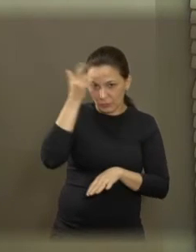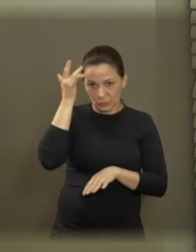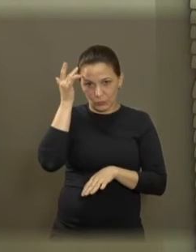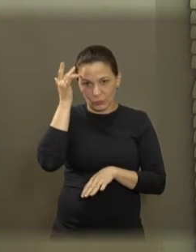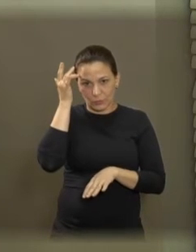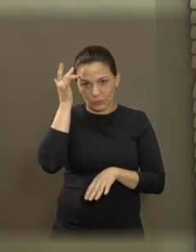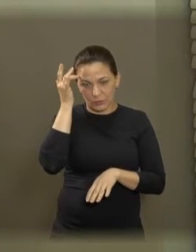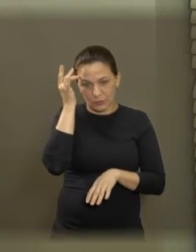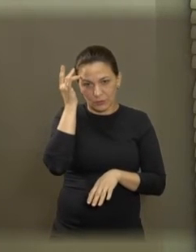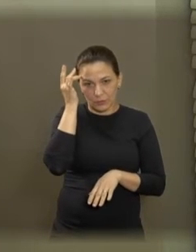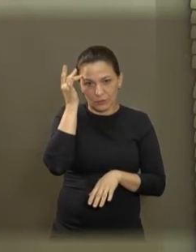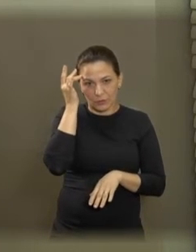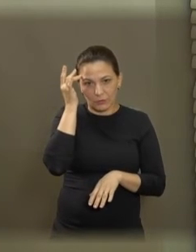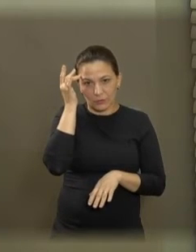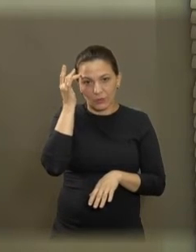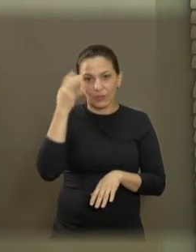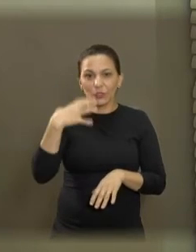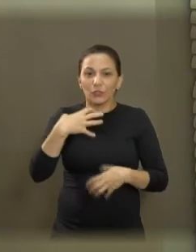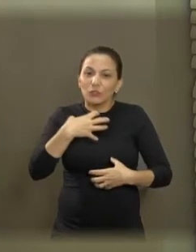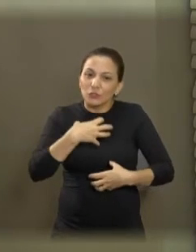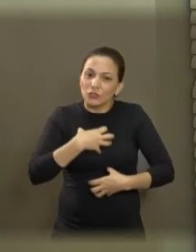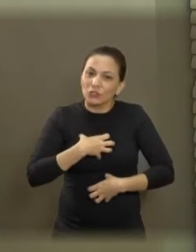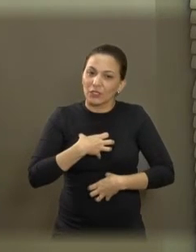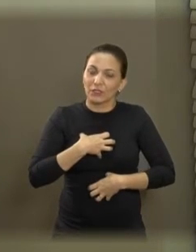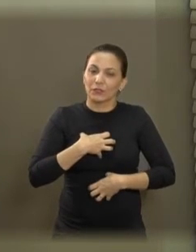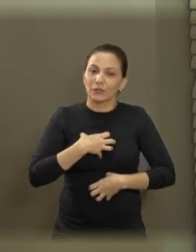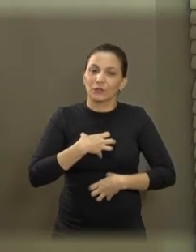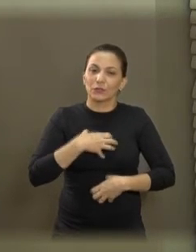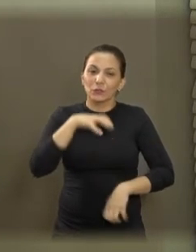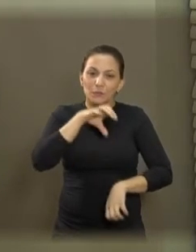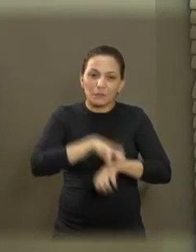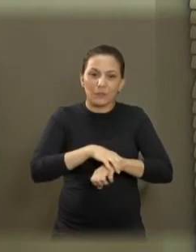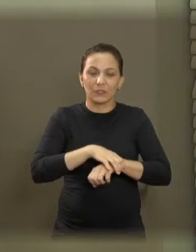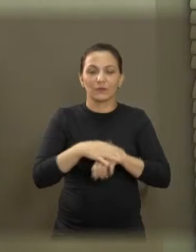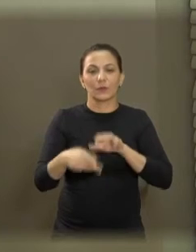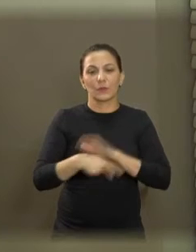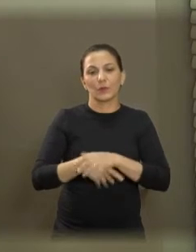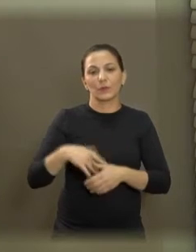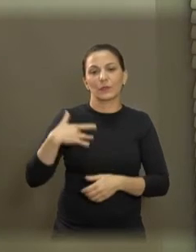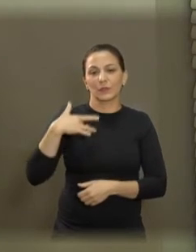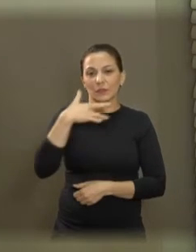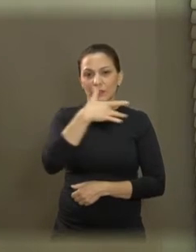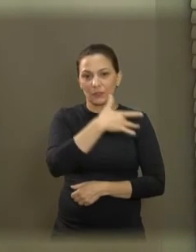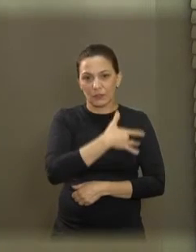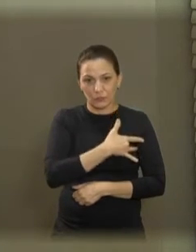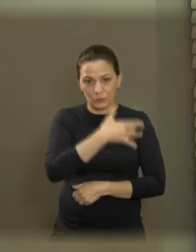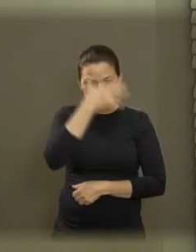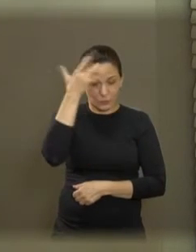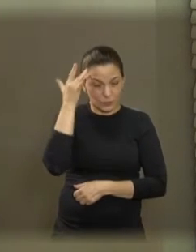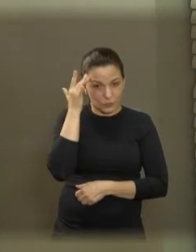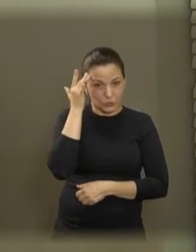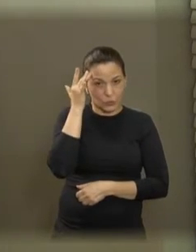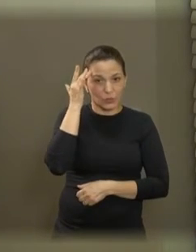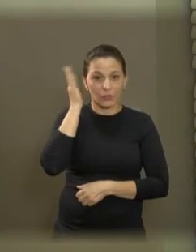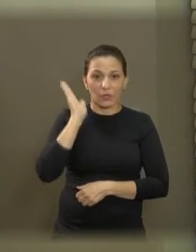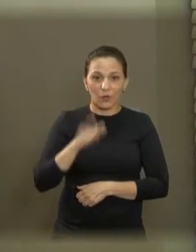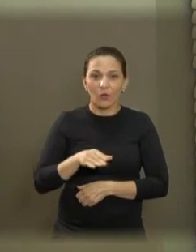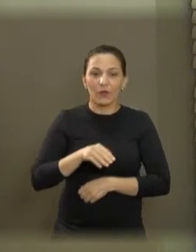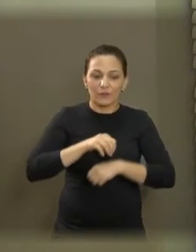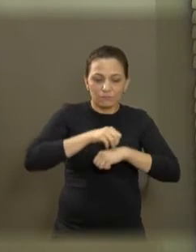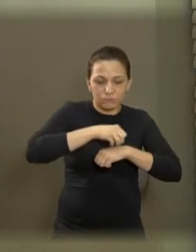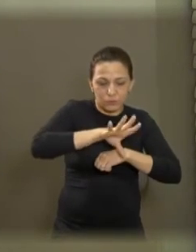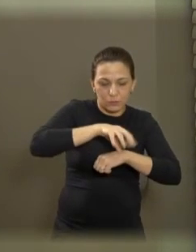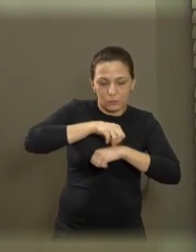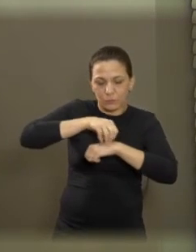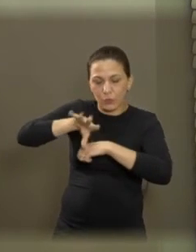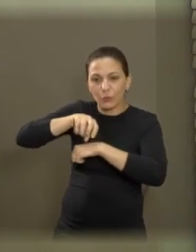a atitude de preservação da saúde, você passou para essas pessoas e essas pessoas estão ampliando